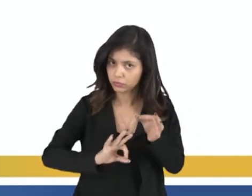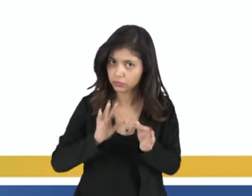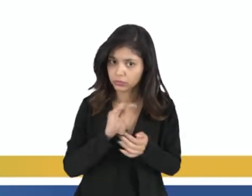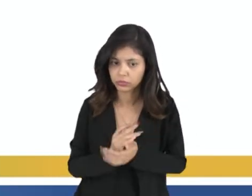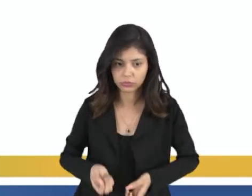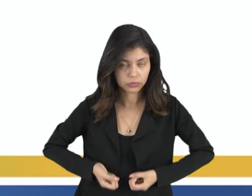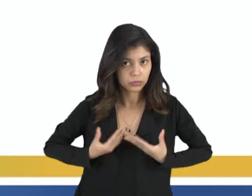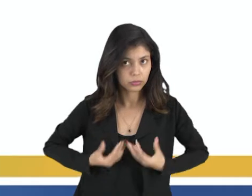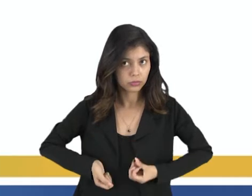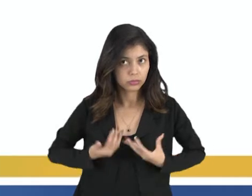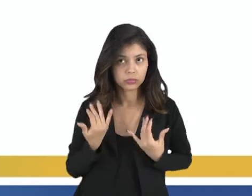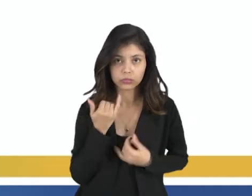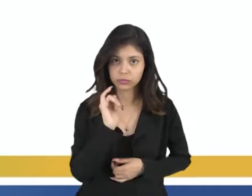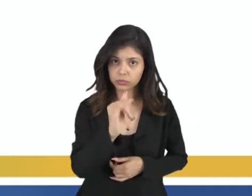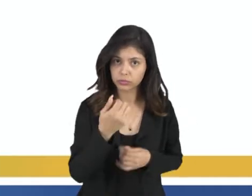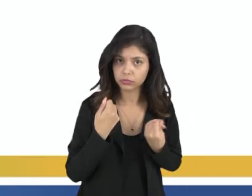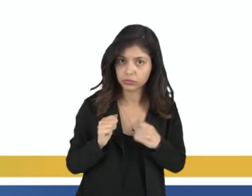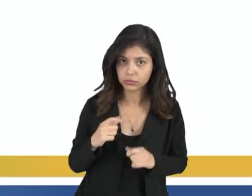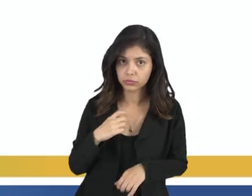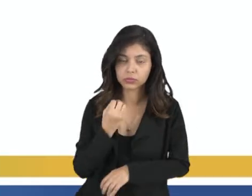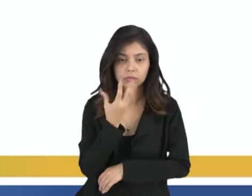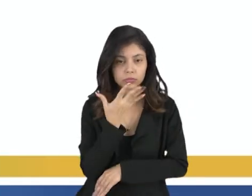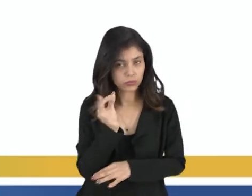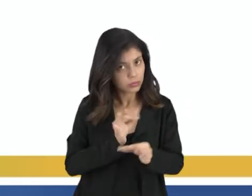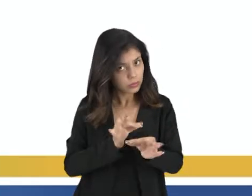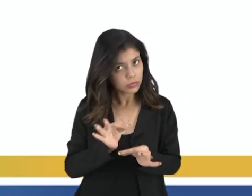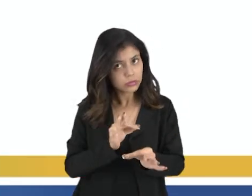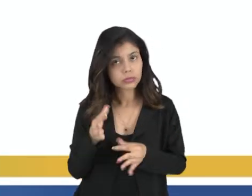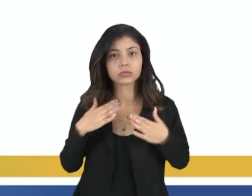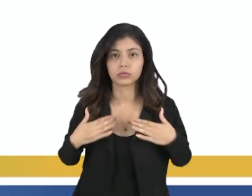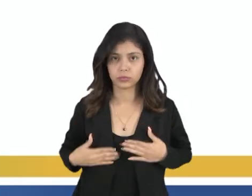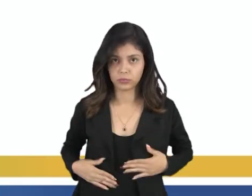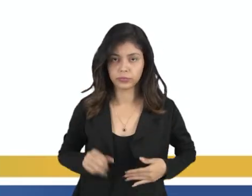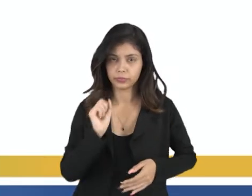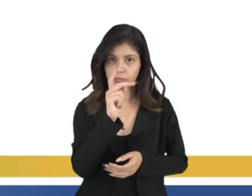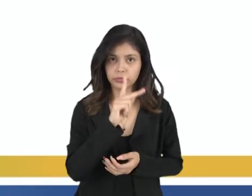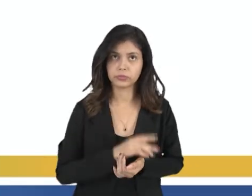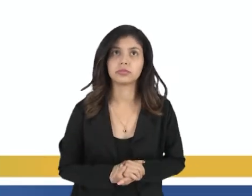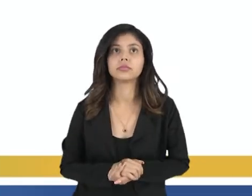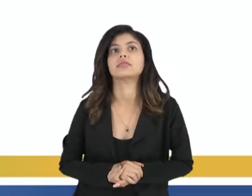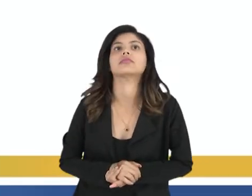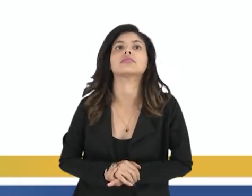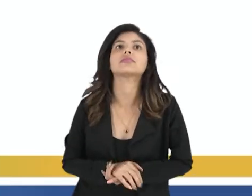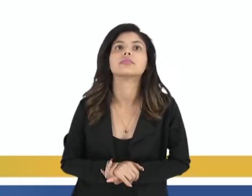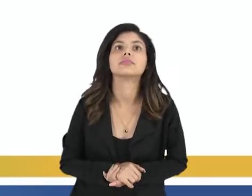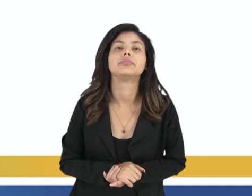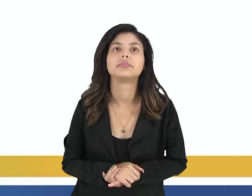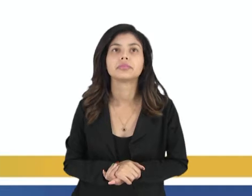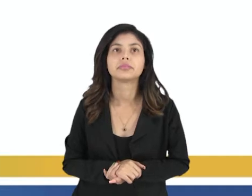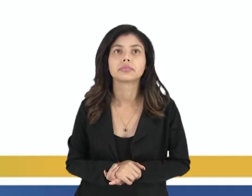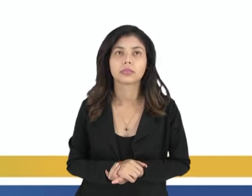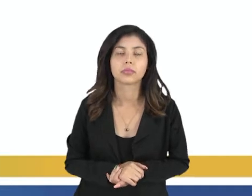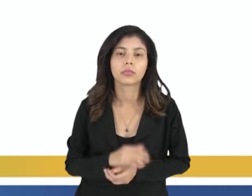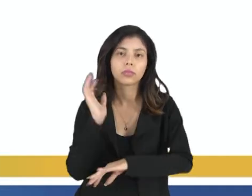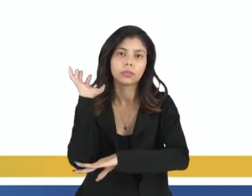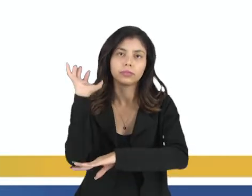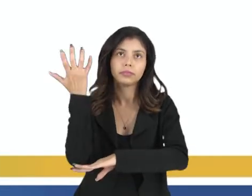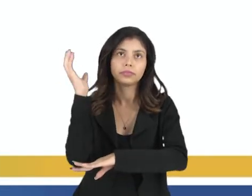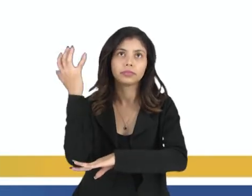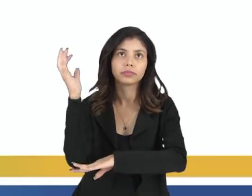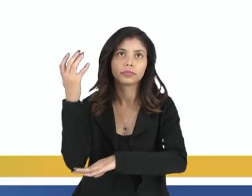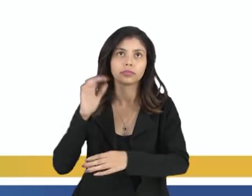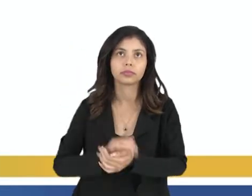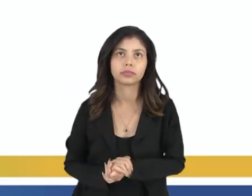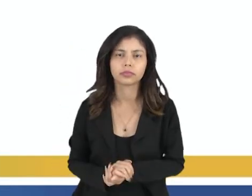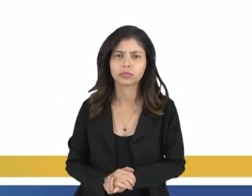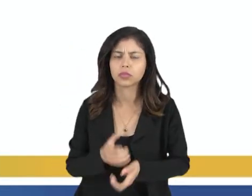a energia necessária para o bom funcionamento do seu organismo, ok? E as plantas?